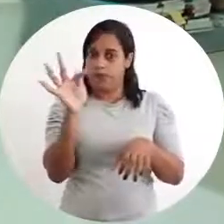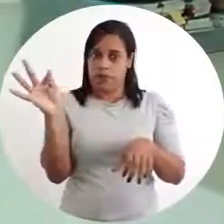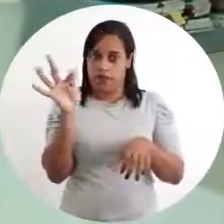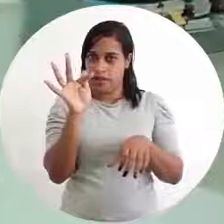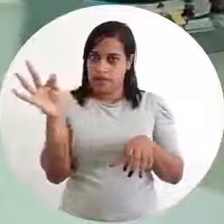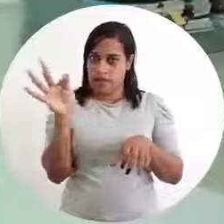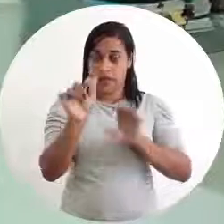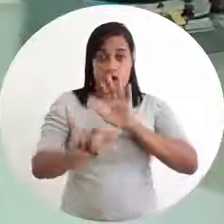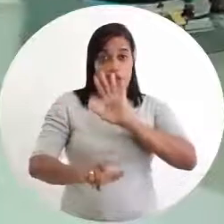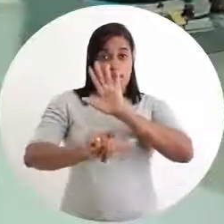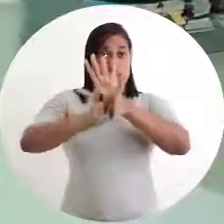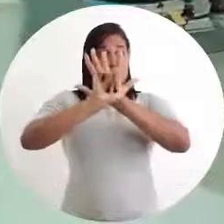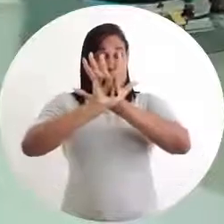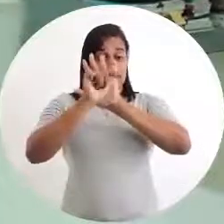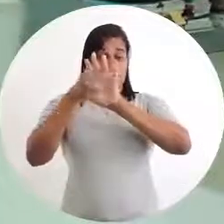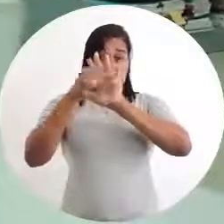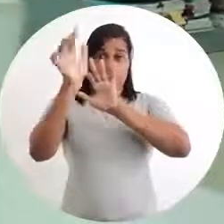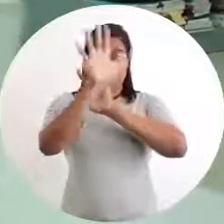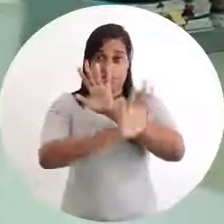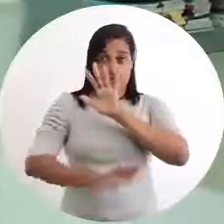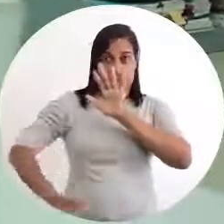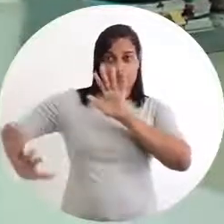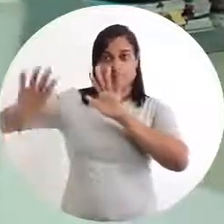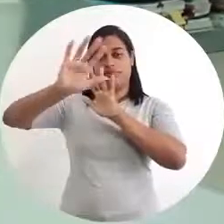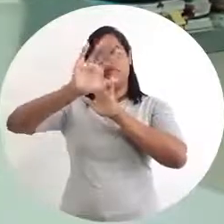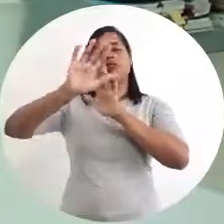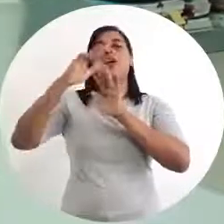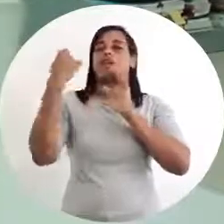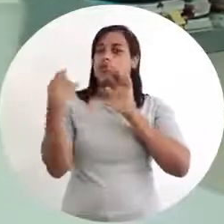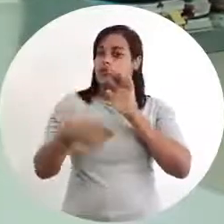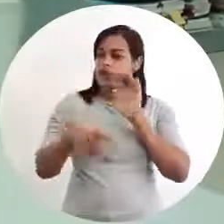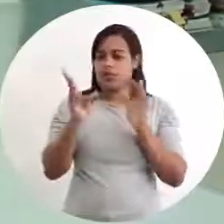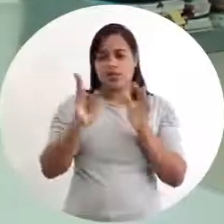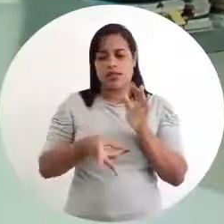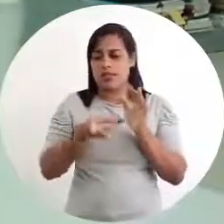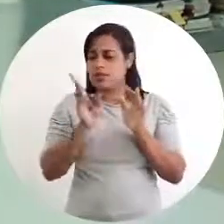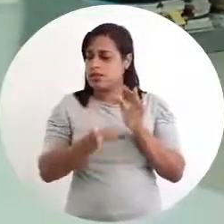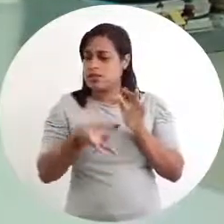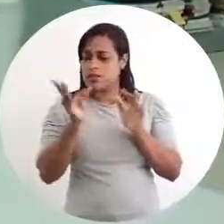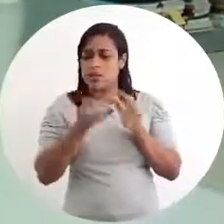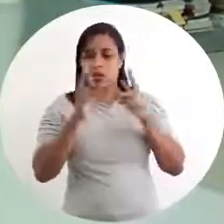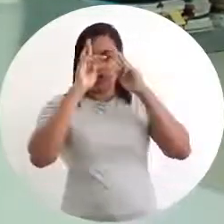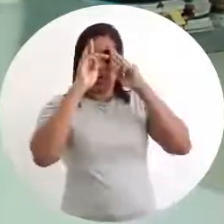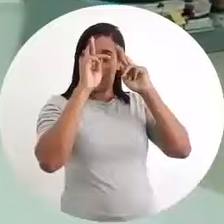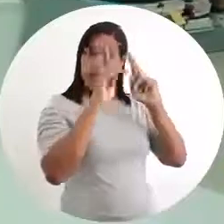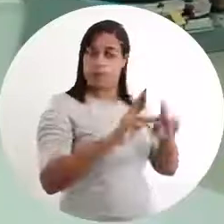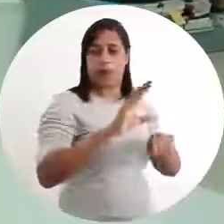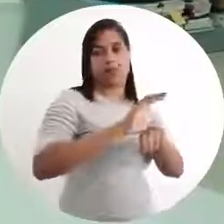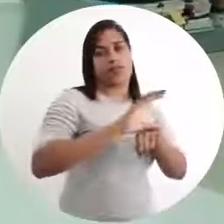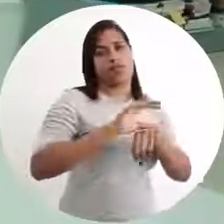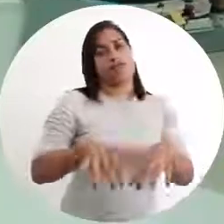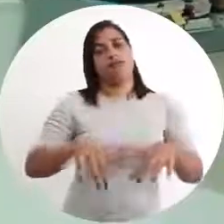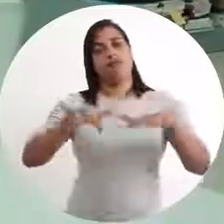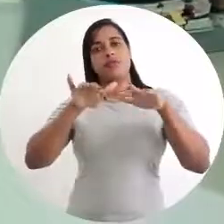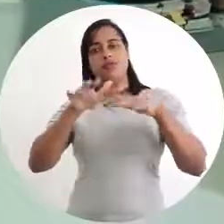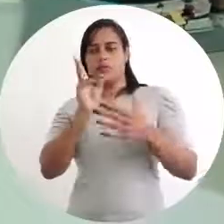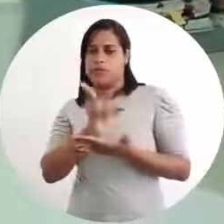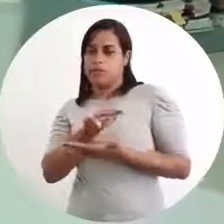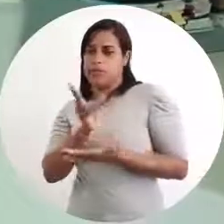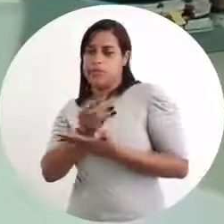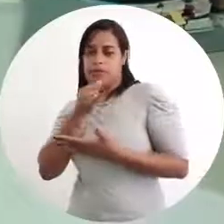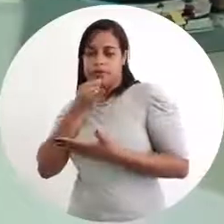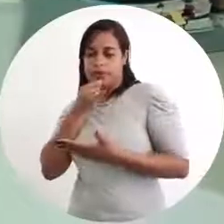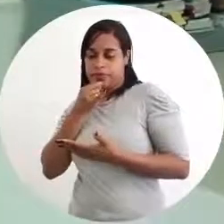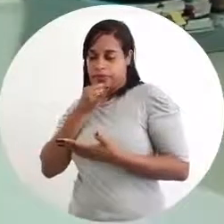quer seja uma lei federal, essa lei ela deve respeitar a Constituição. Então, por exemplo,